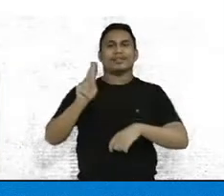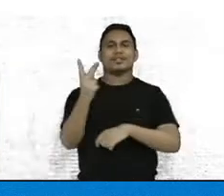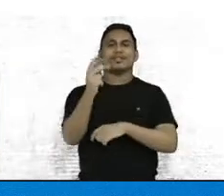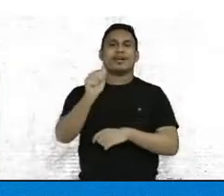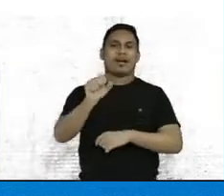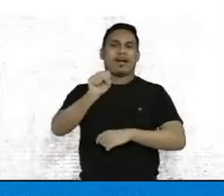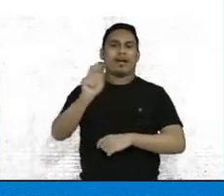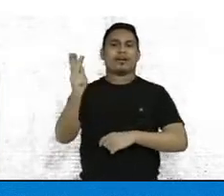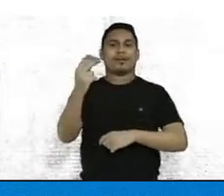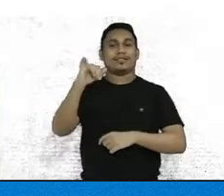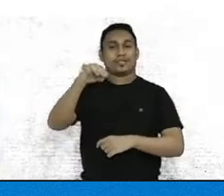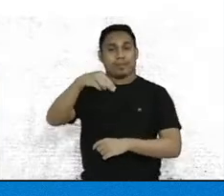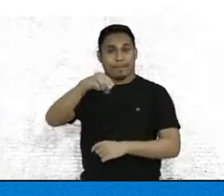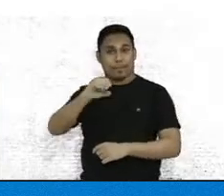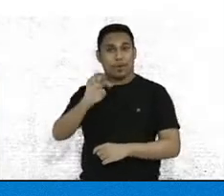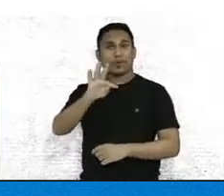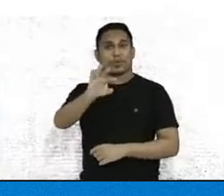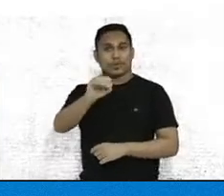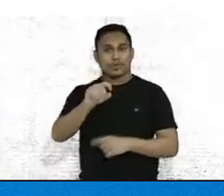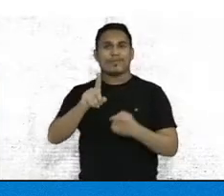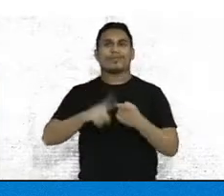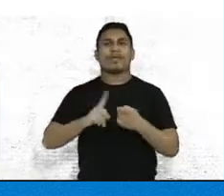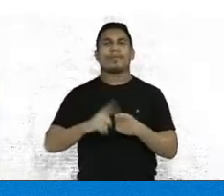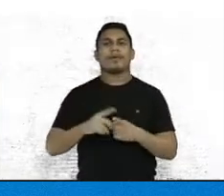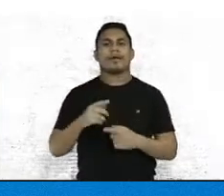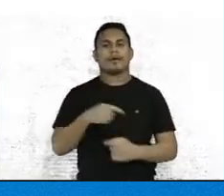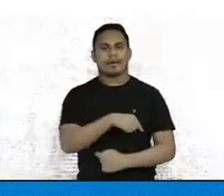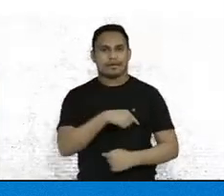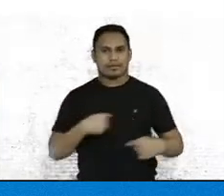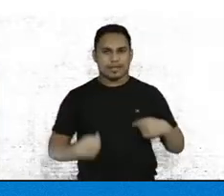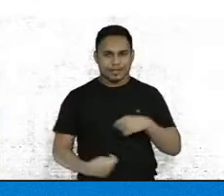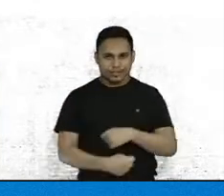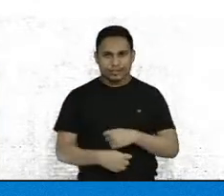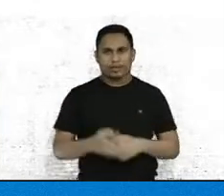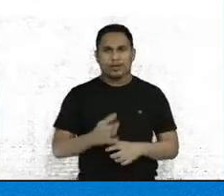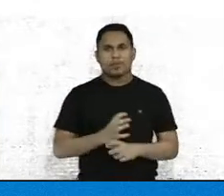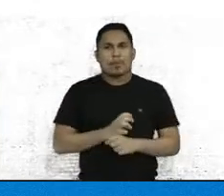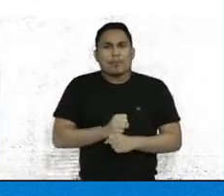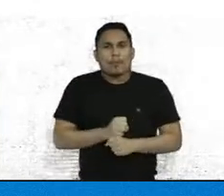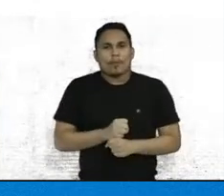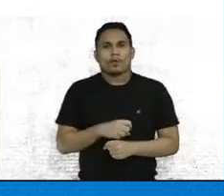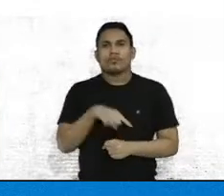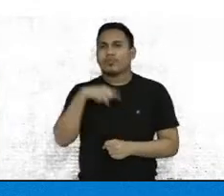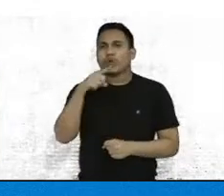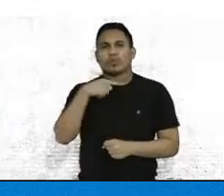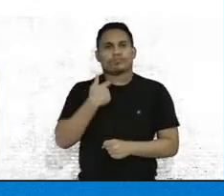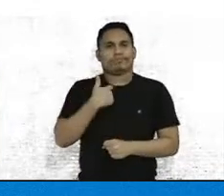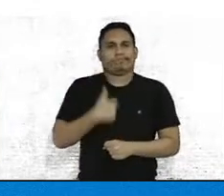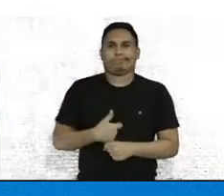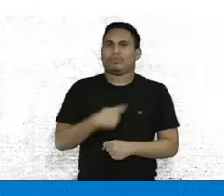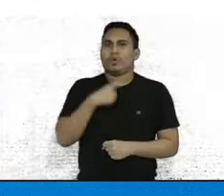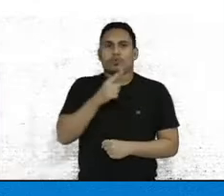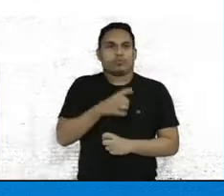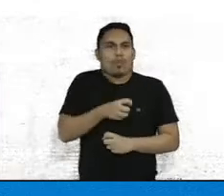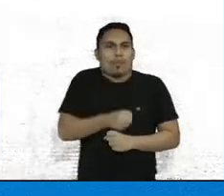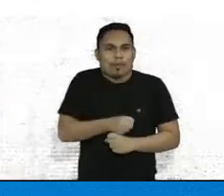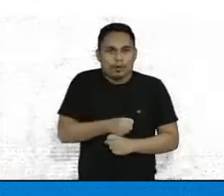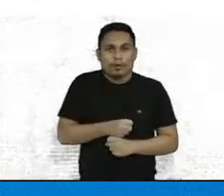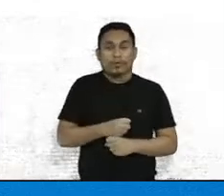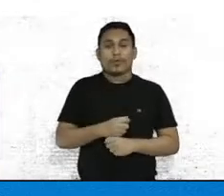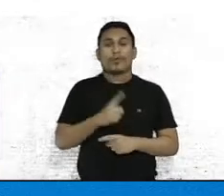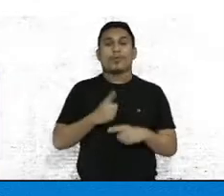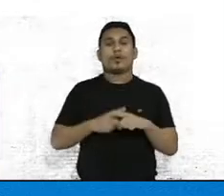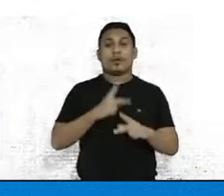a constipação intestinal crônica, o intestino preso cronicamente, uma vez que os hormônios de tireoide, eles são